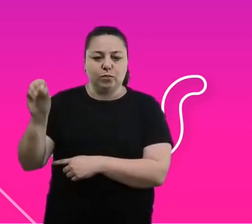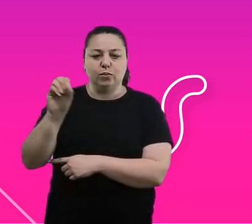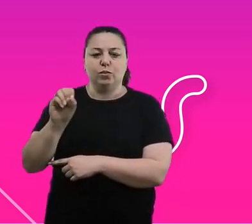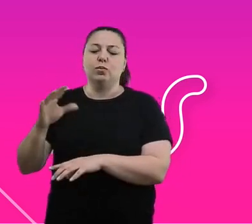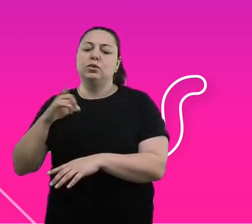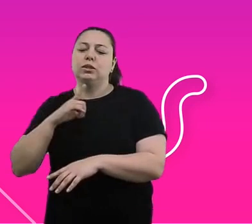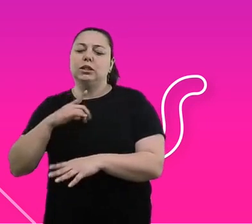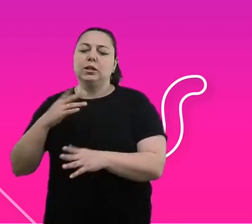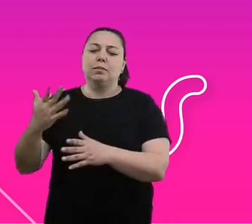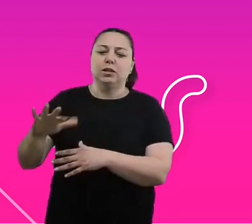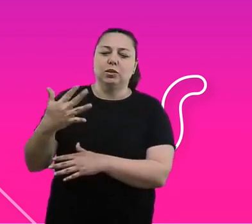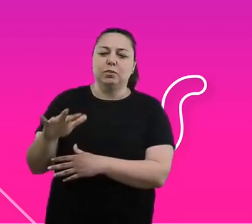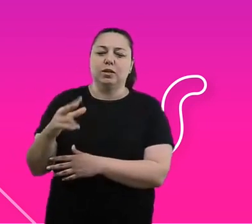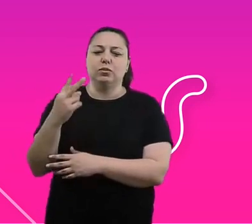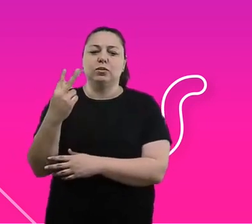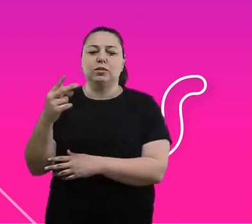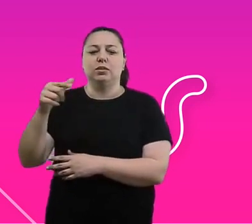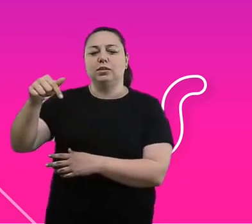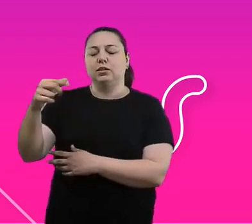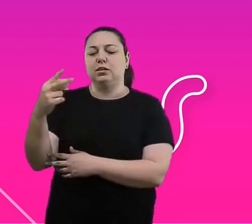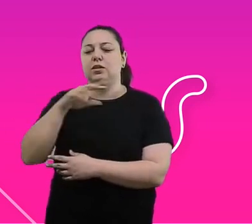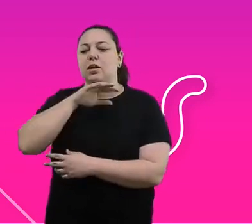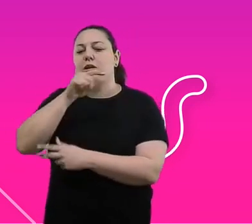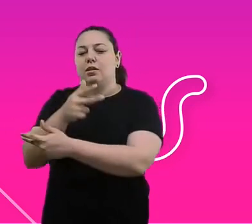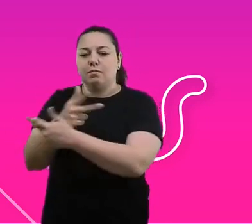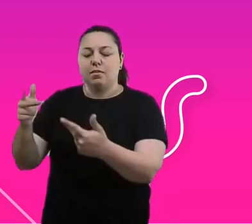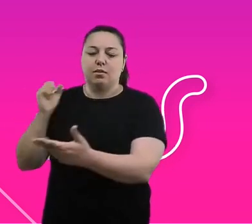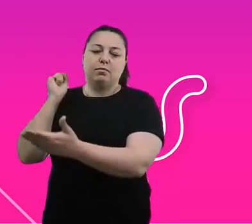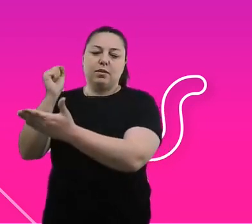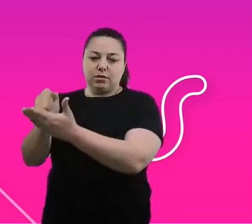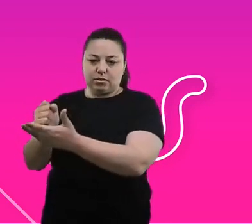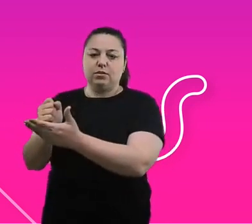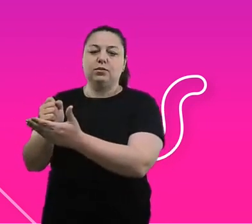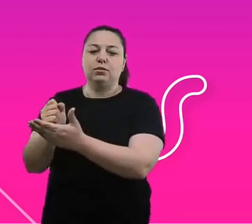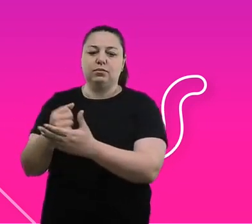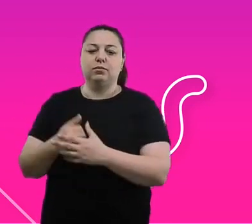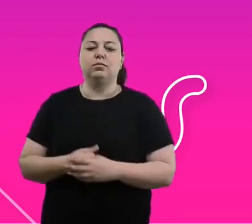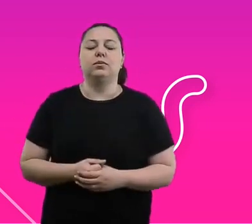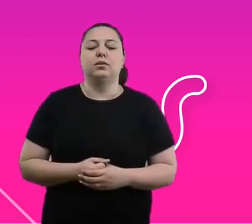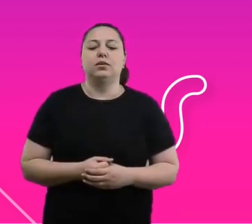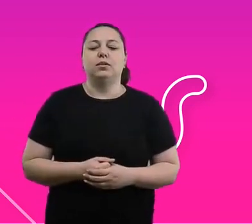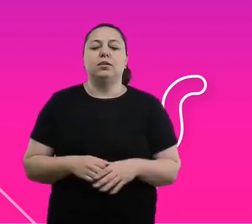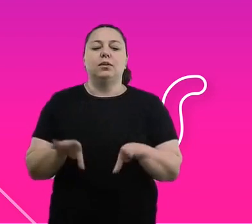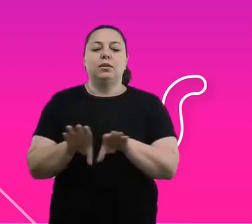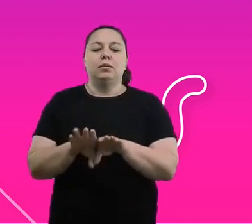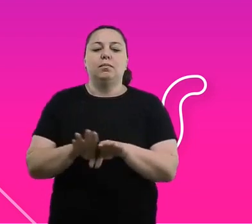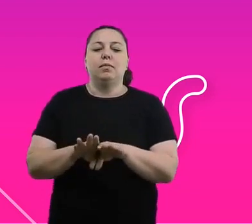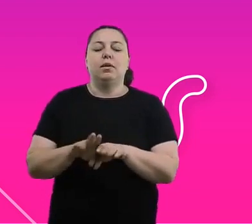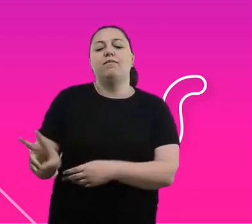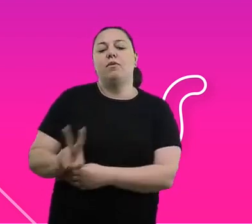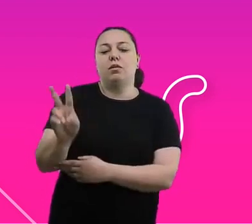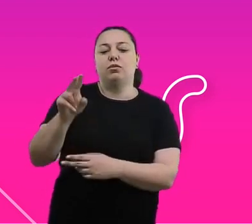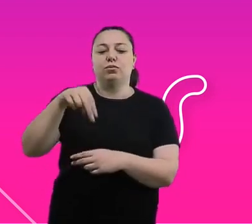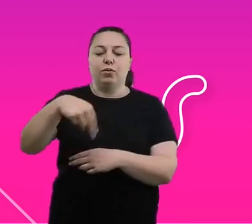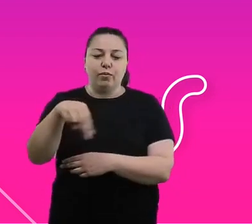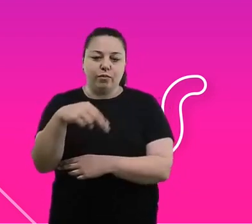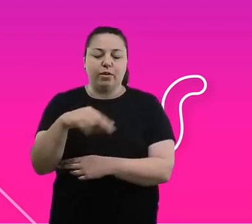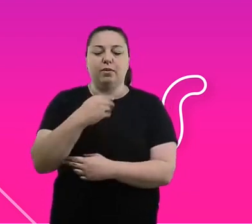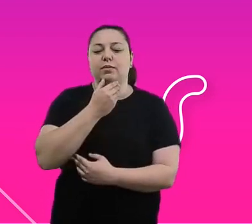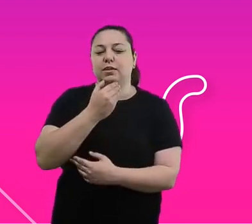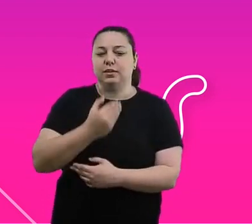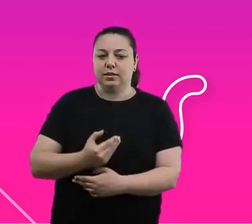participa do laboratório. E, cara, vocês mataram a charada com isso, mandaram ver, envolveram estatísticos, economistas, então, parabéns